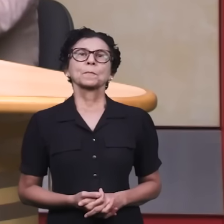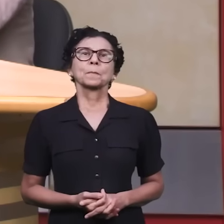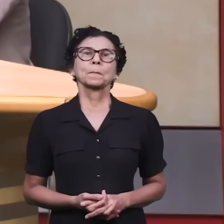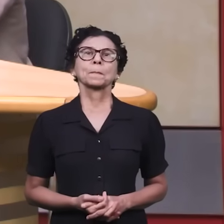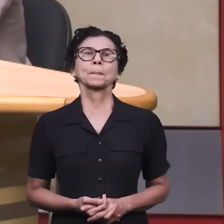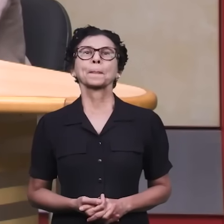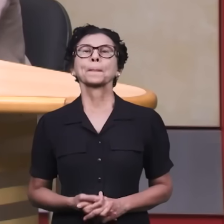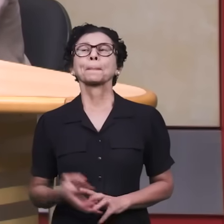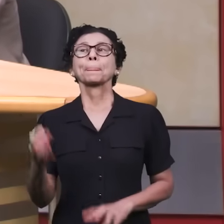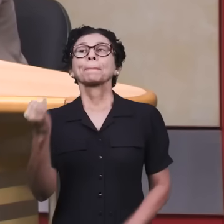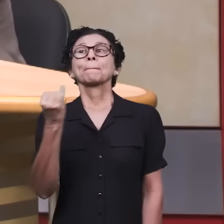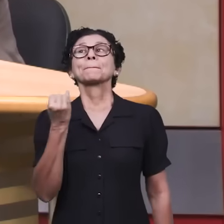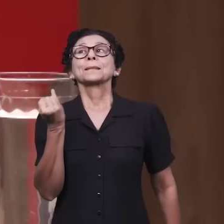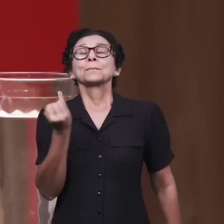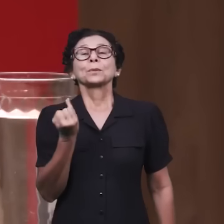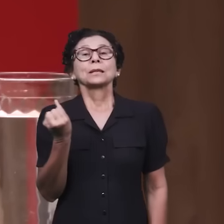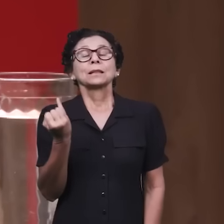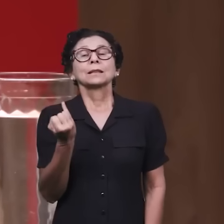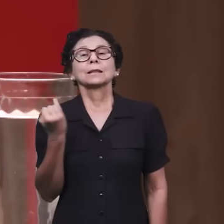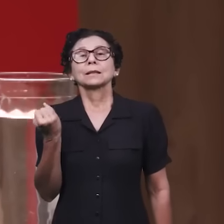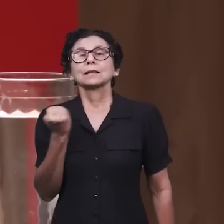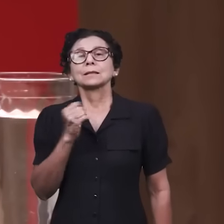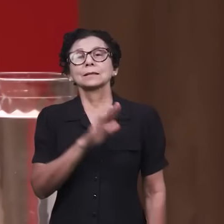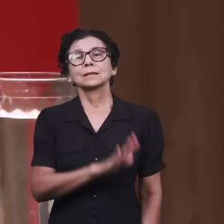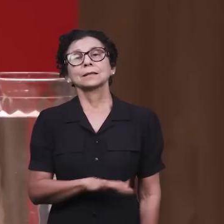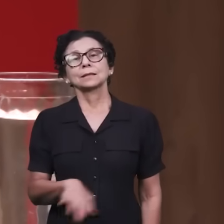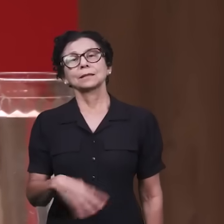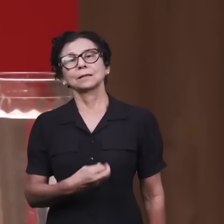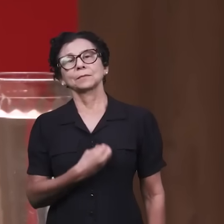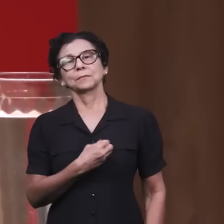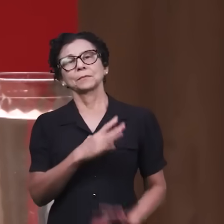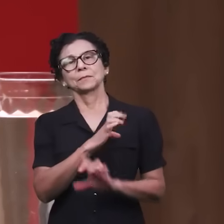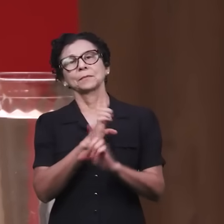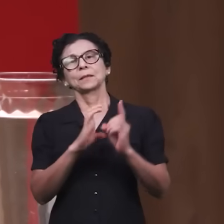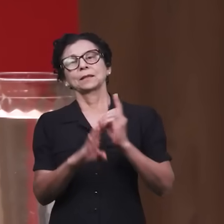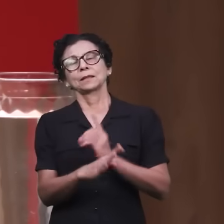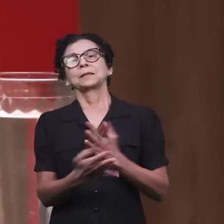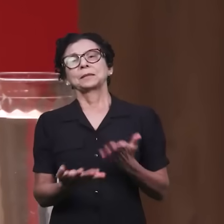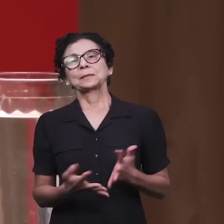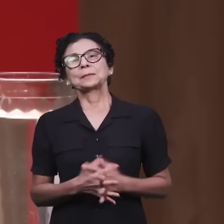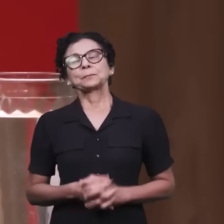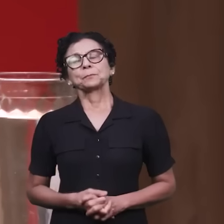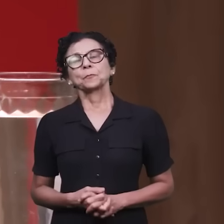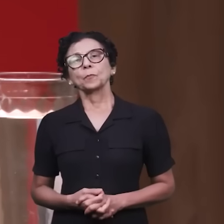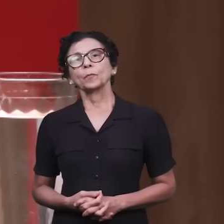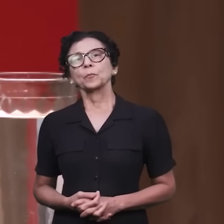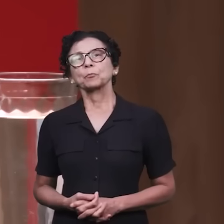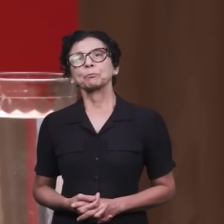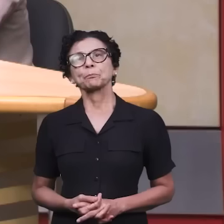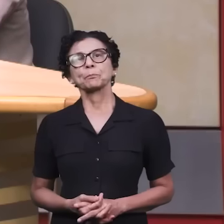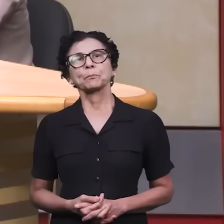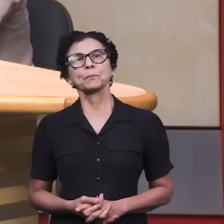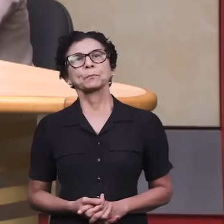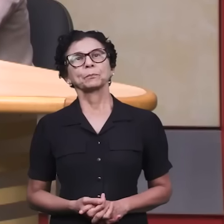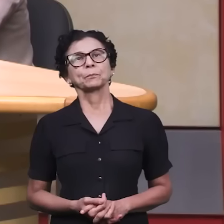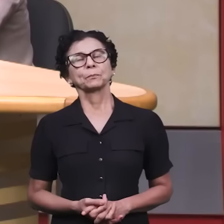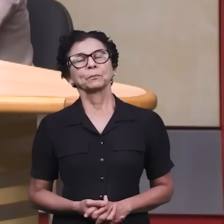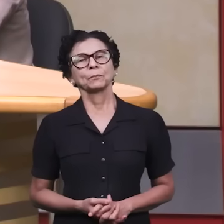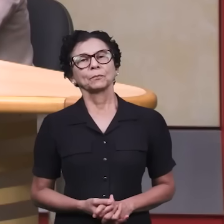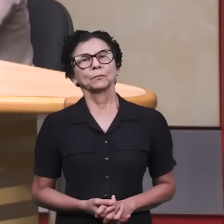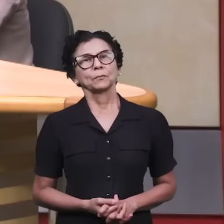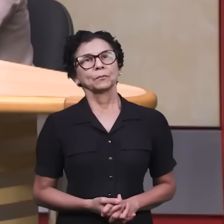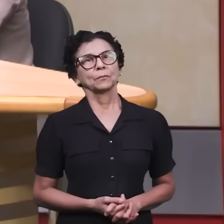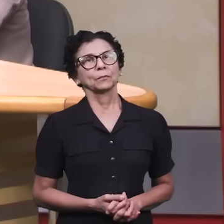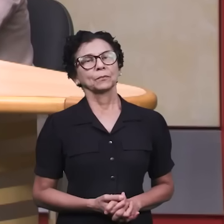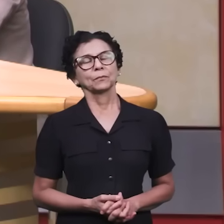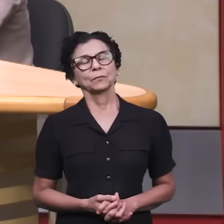e aquilo nós estamos falando, a importância da criança participar da escola bíblica. E, por sinal,